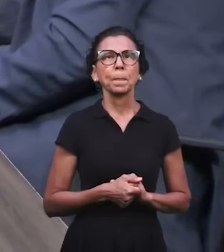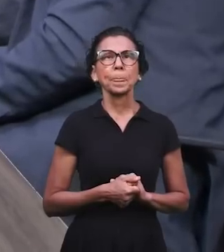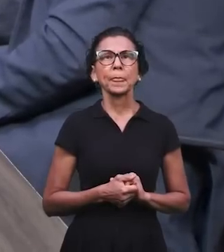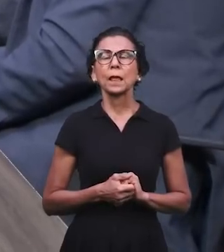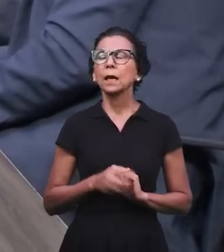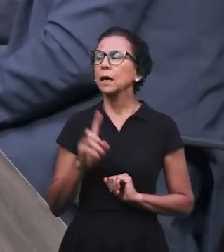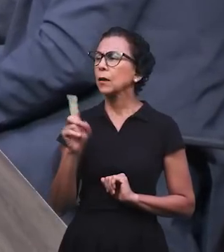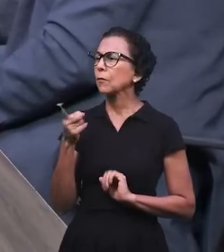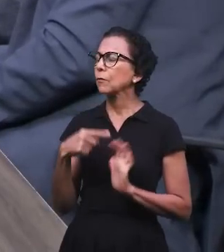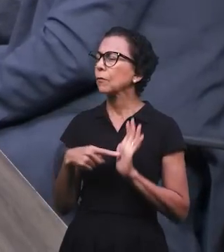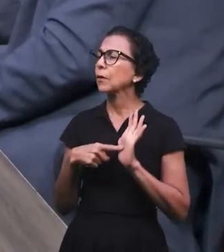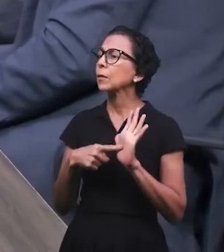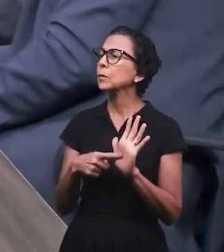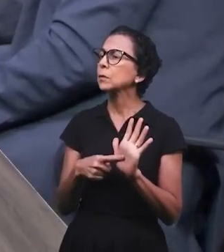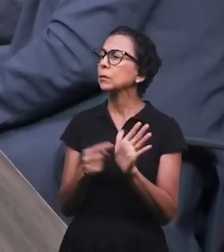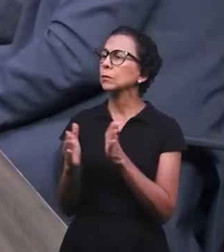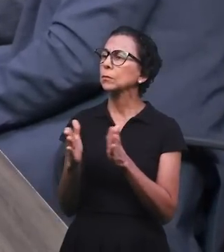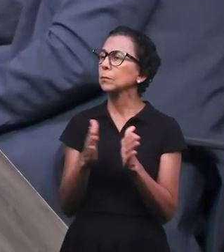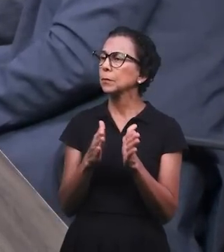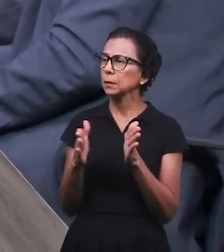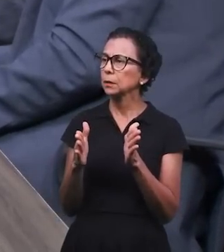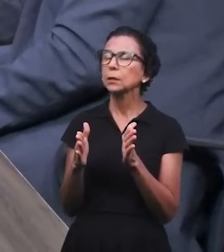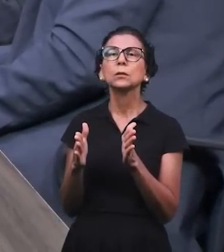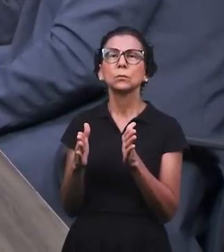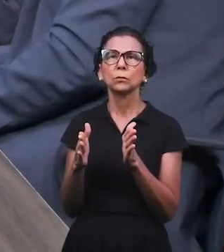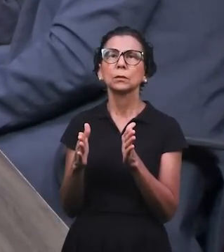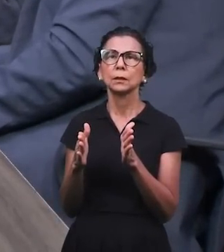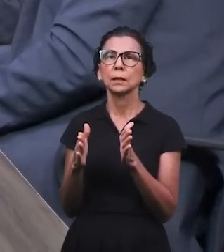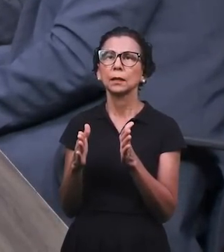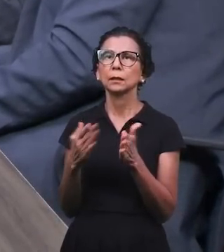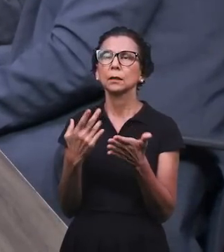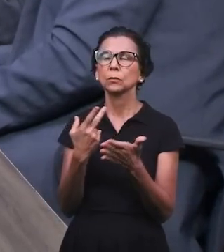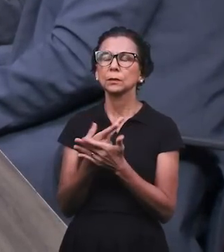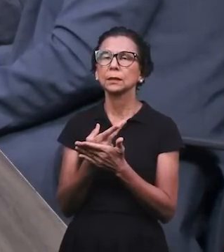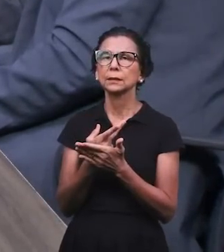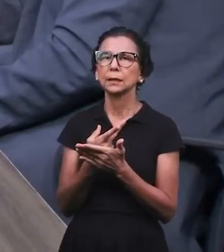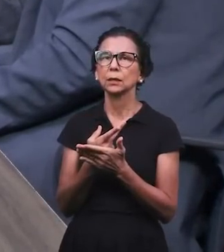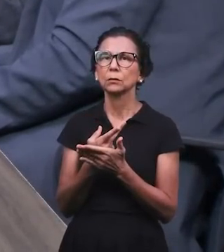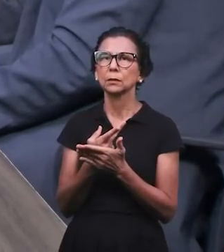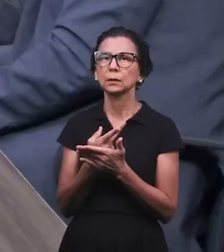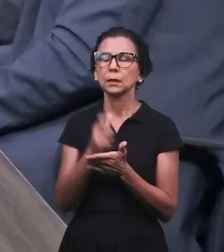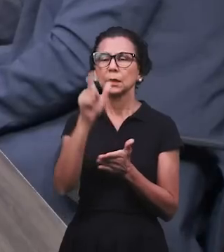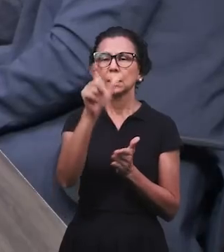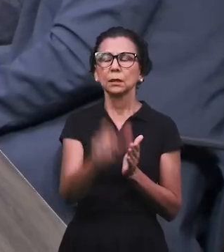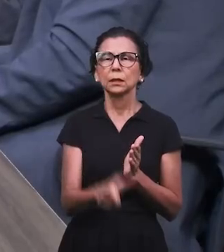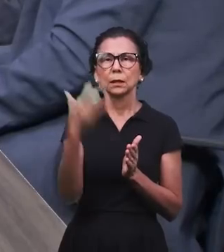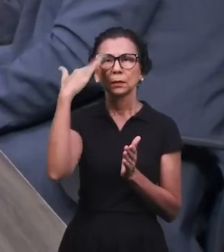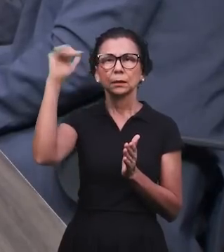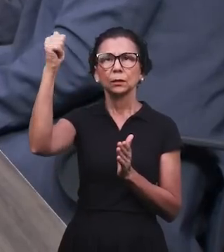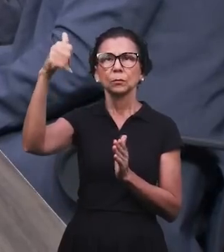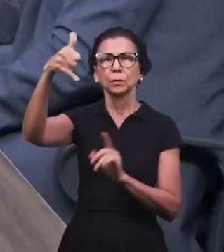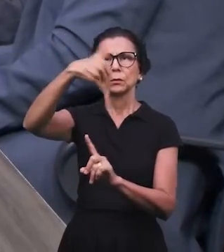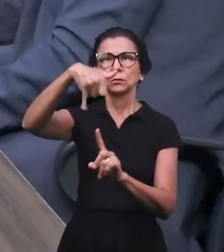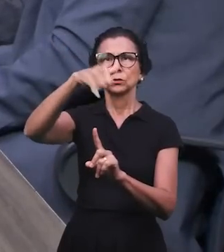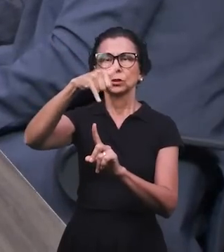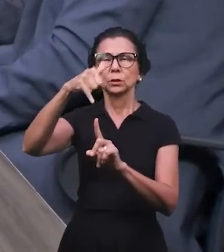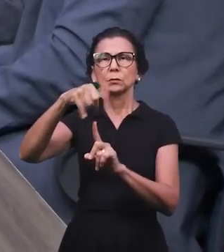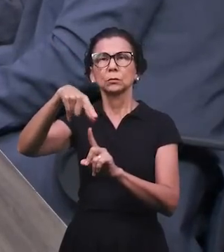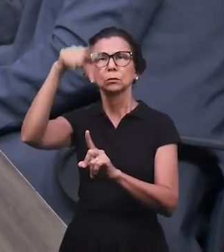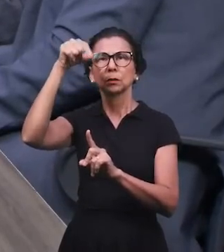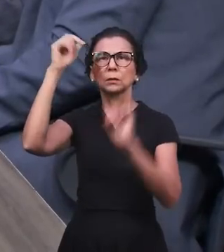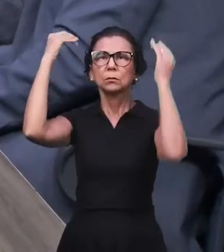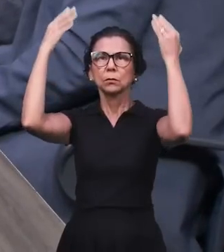de Salomão. Salomão foi ungido rei ali, né? Sim, na época tinha o templo menor, mas o Getsemane e o